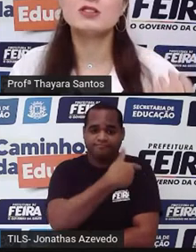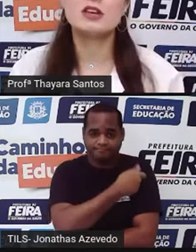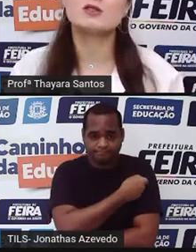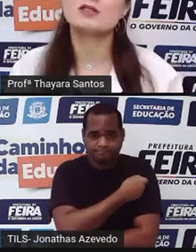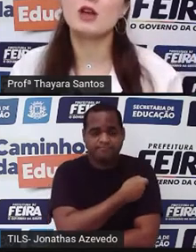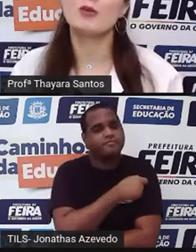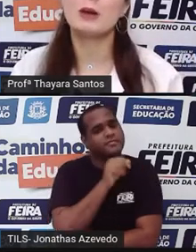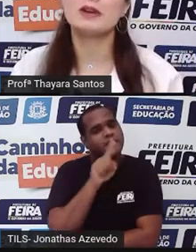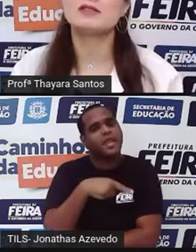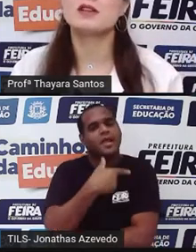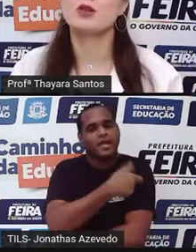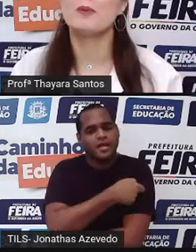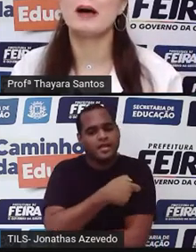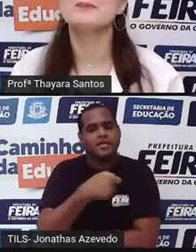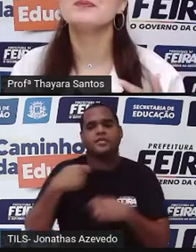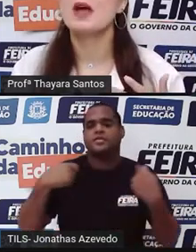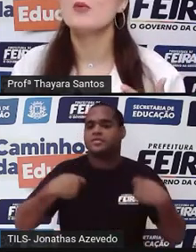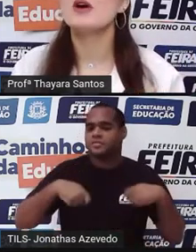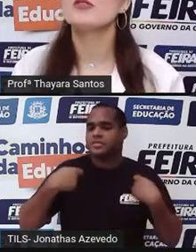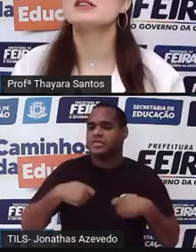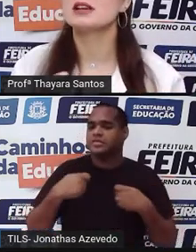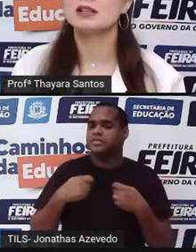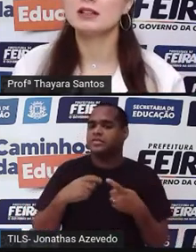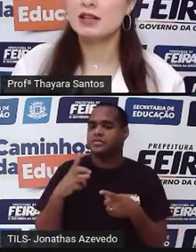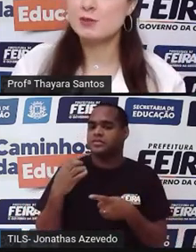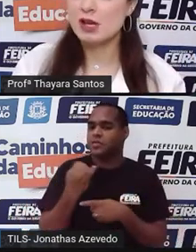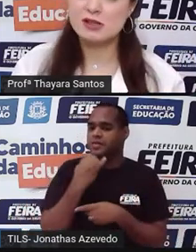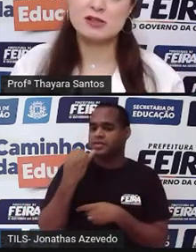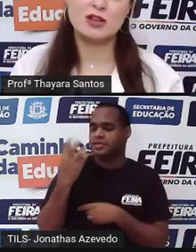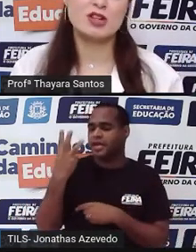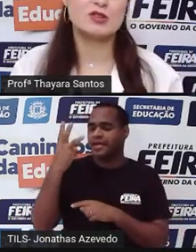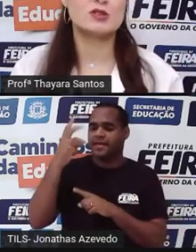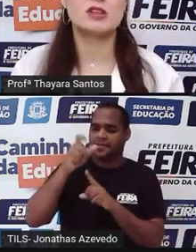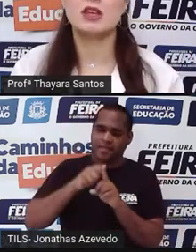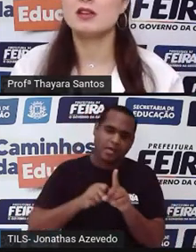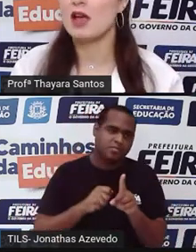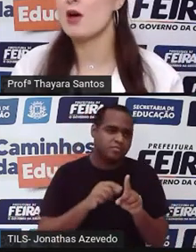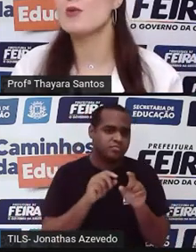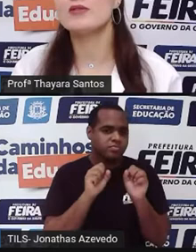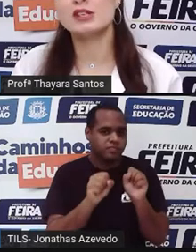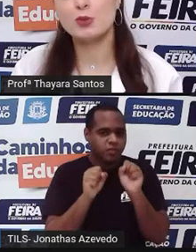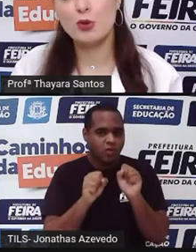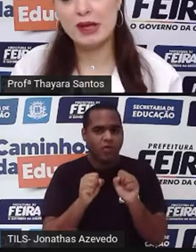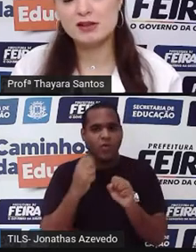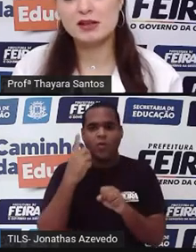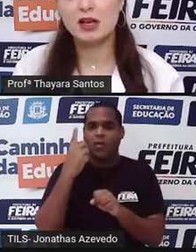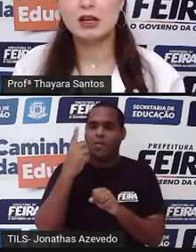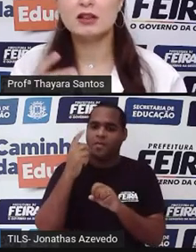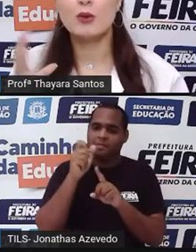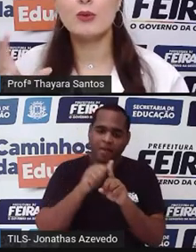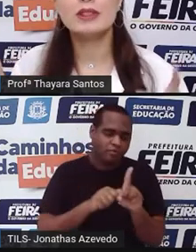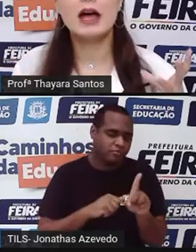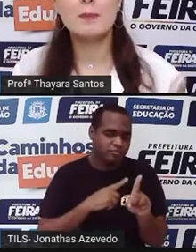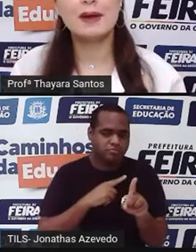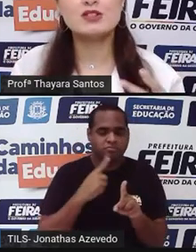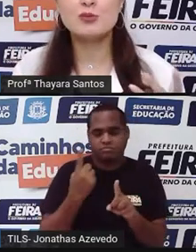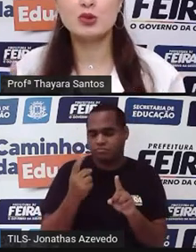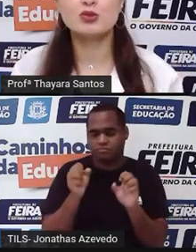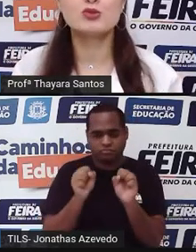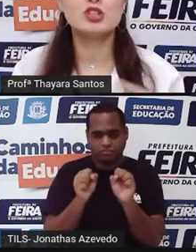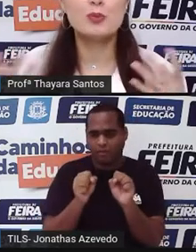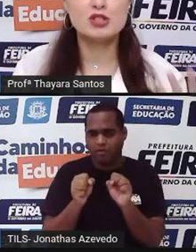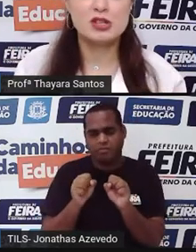existem injeções com a mulher precisa tomar uma vez a cada três meses têm gestões que é uma vez por mês então